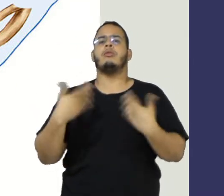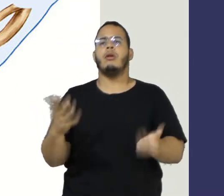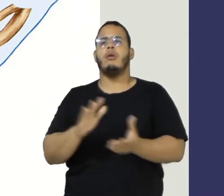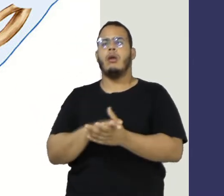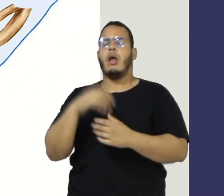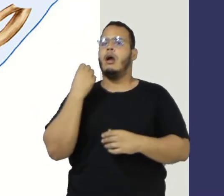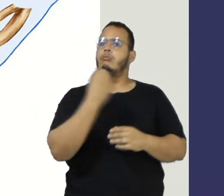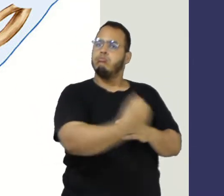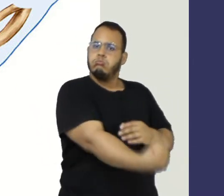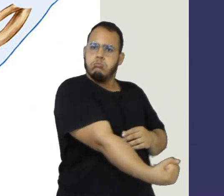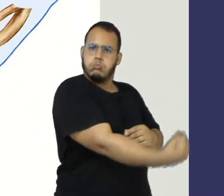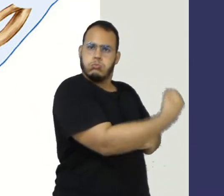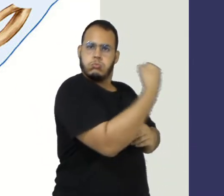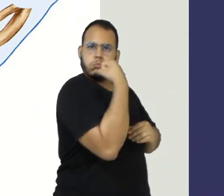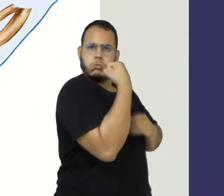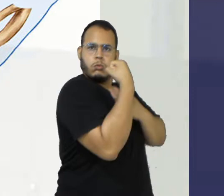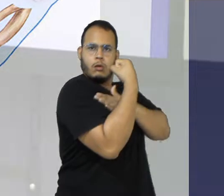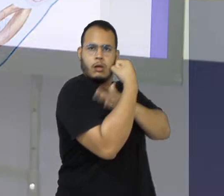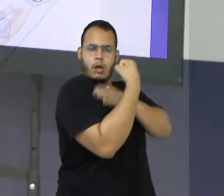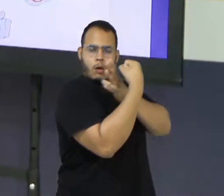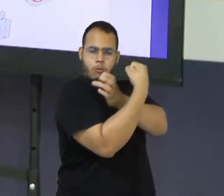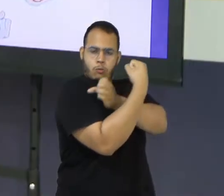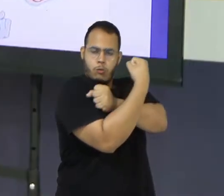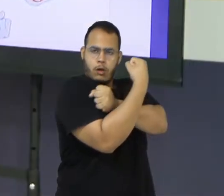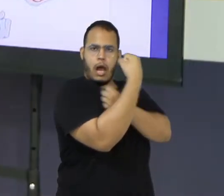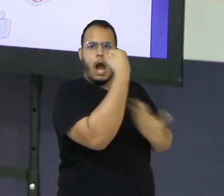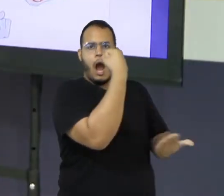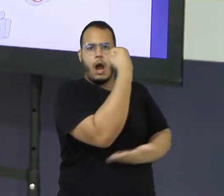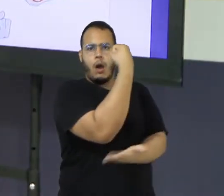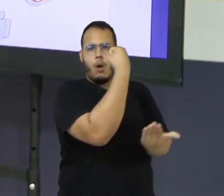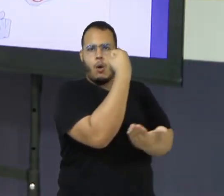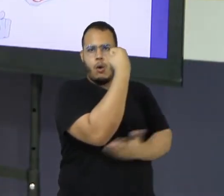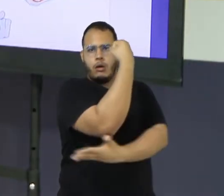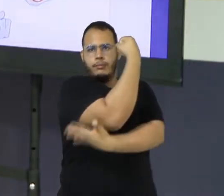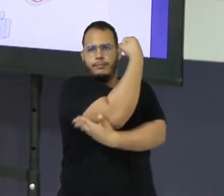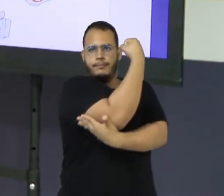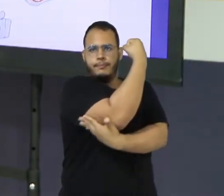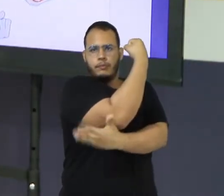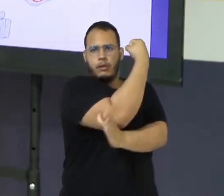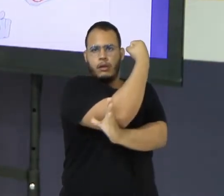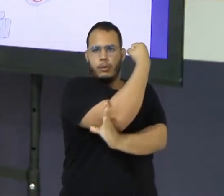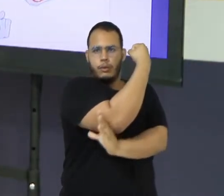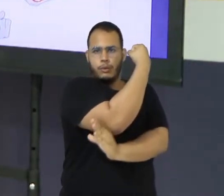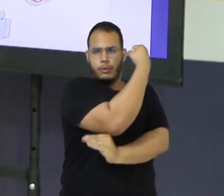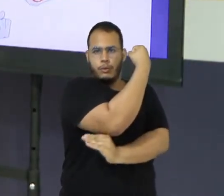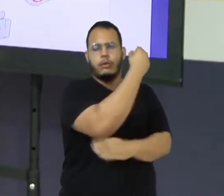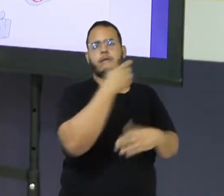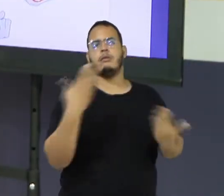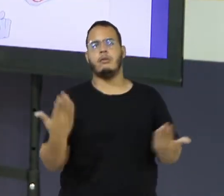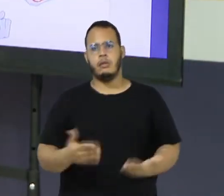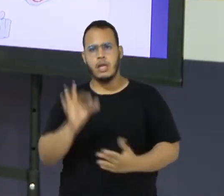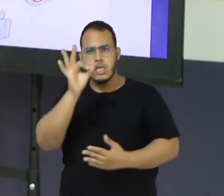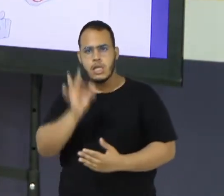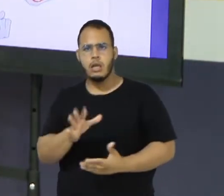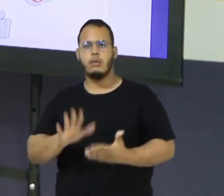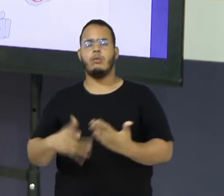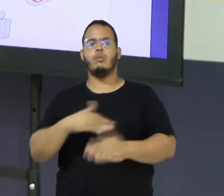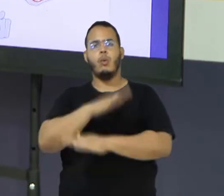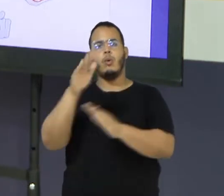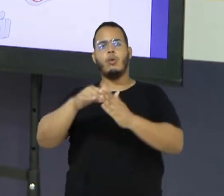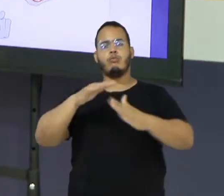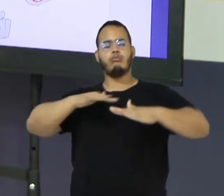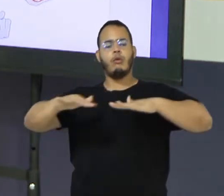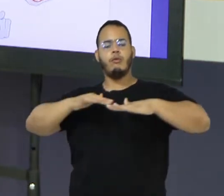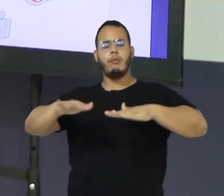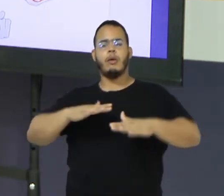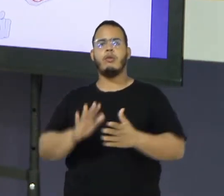faço o contrário, eu tenho aqui contraído agora e aqui agora relaxado, certo? Então, todo o movimento do nosso corpo